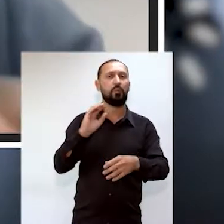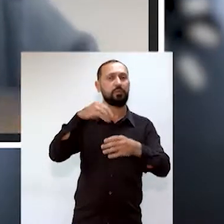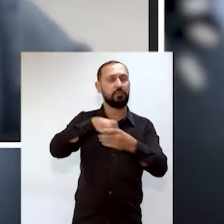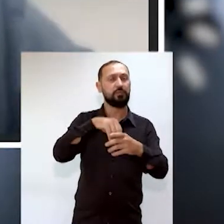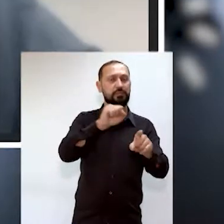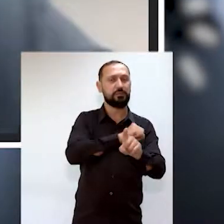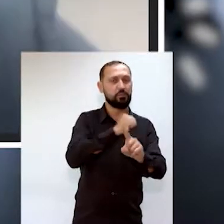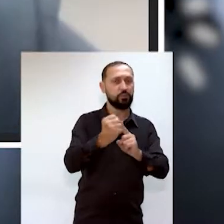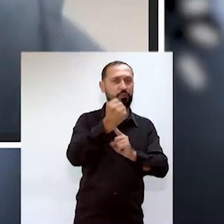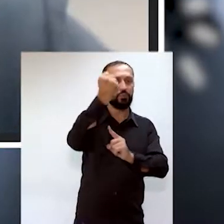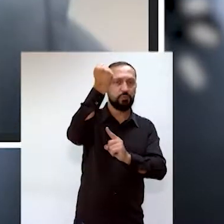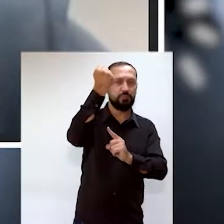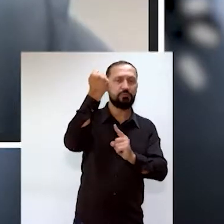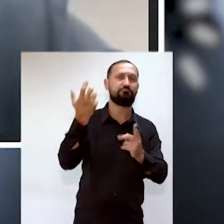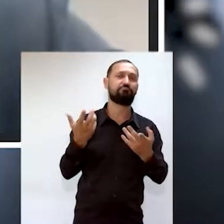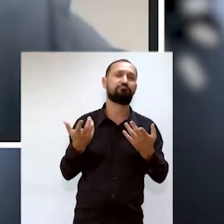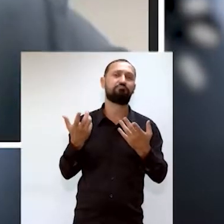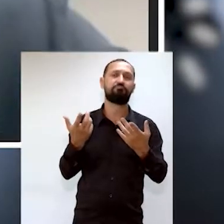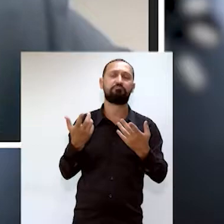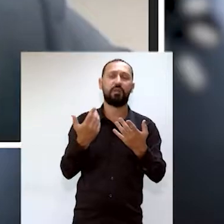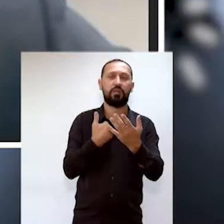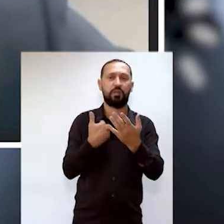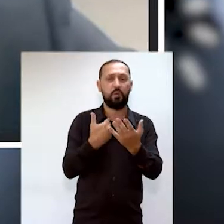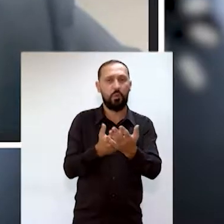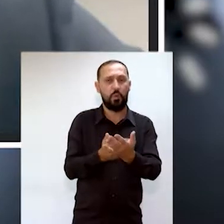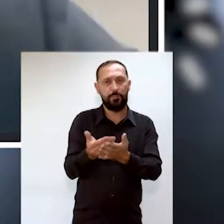da sociologia, que é o campo que eu